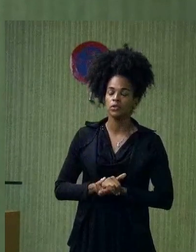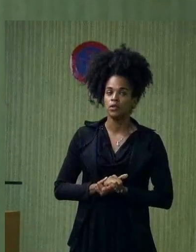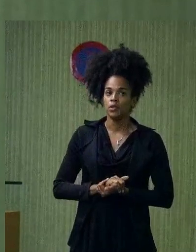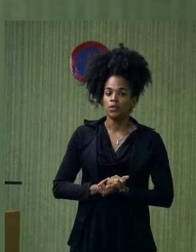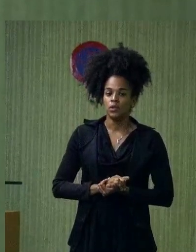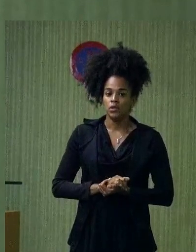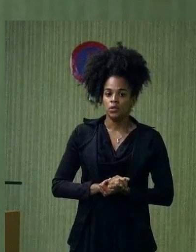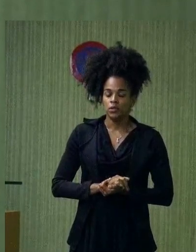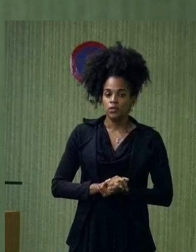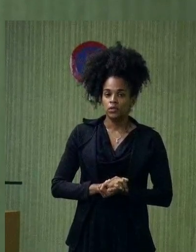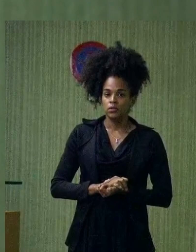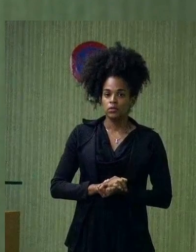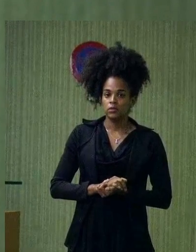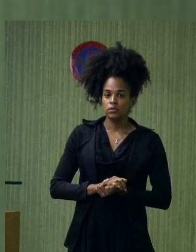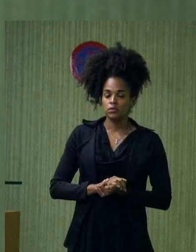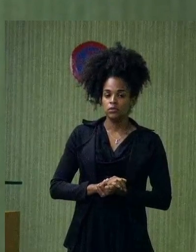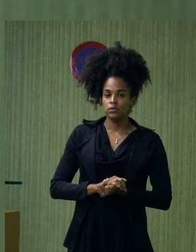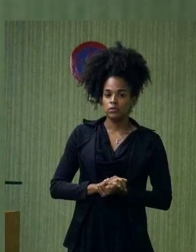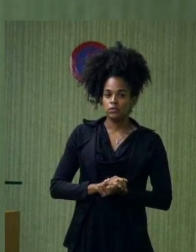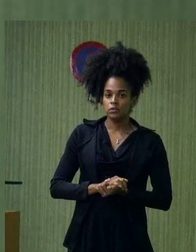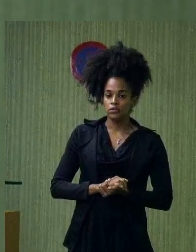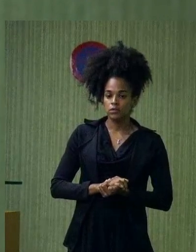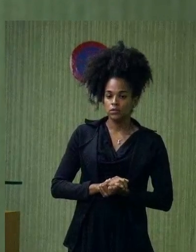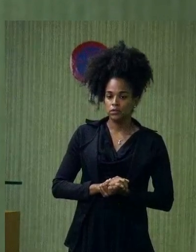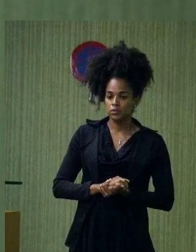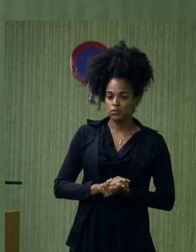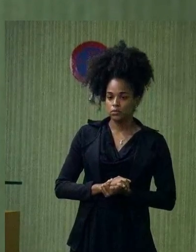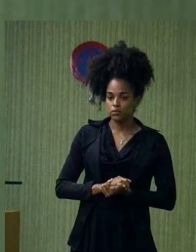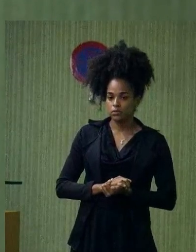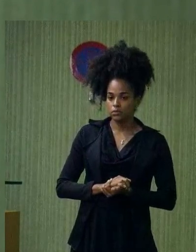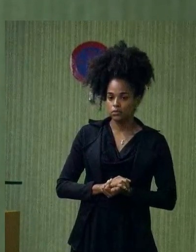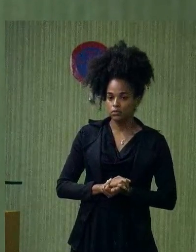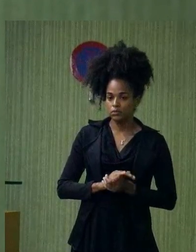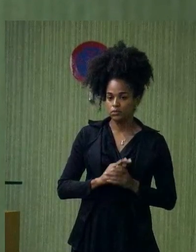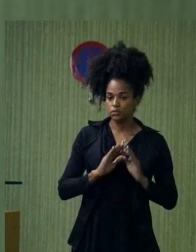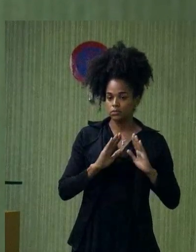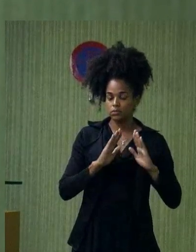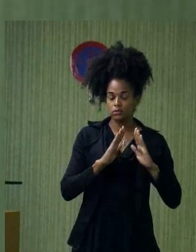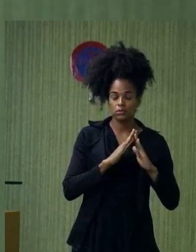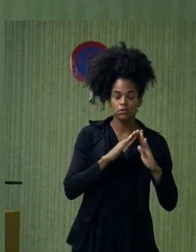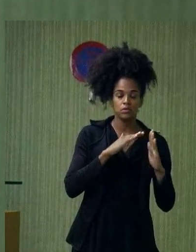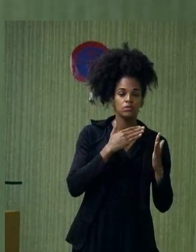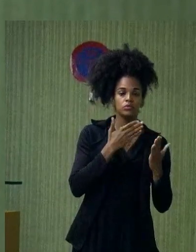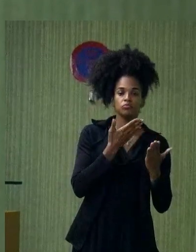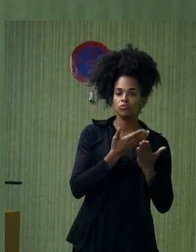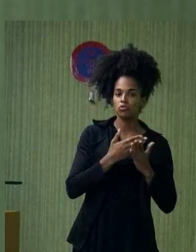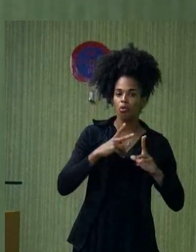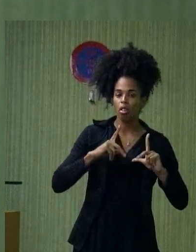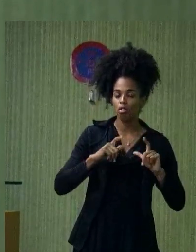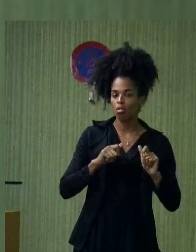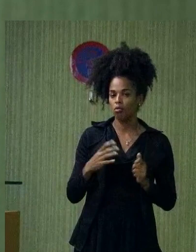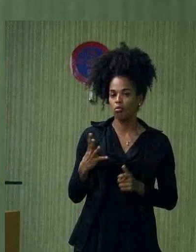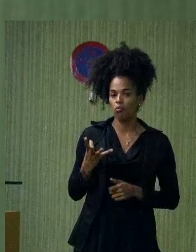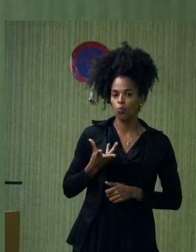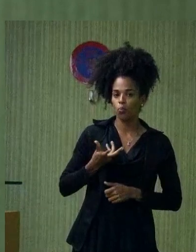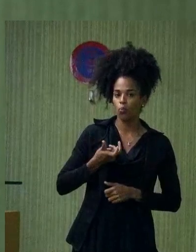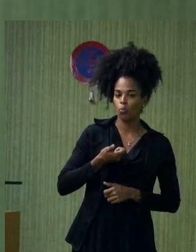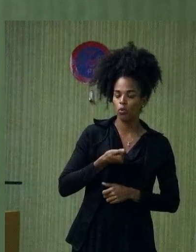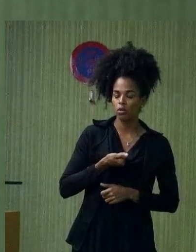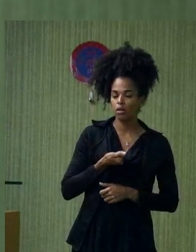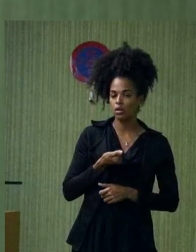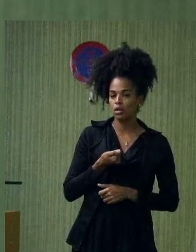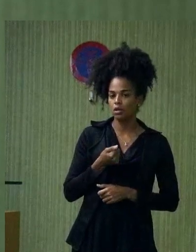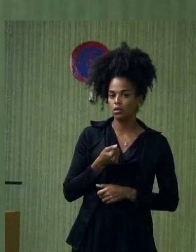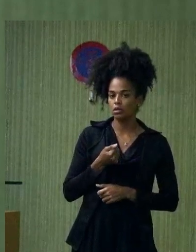Estado a maior parte da rede escolar está situada em zona rural notadamente Ribeirinha eu falo isso por causa dos